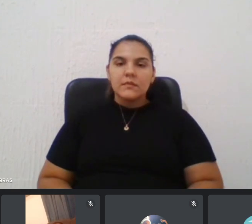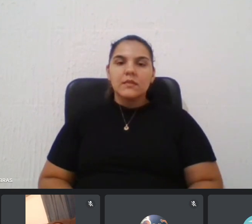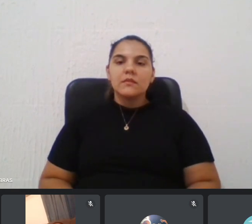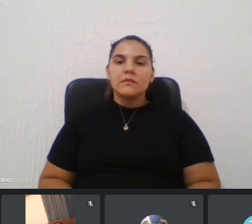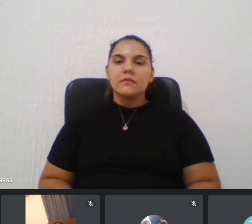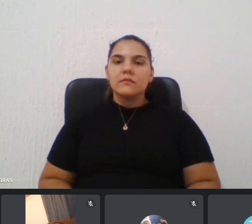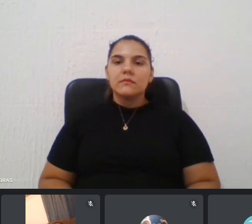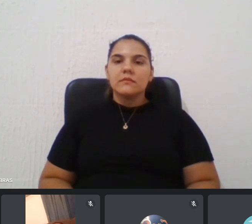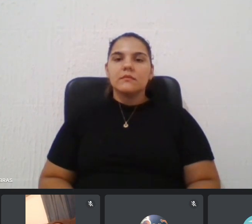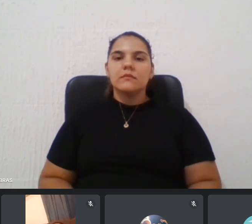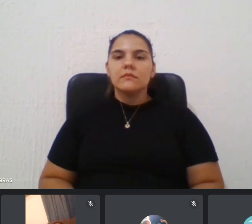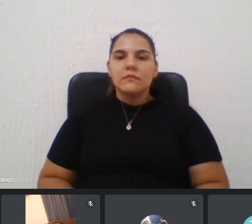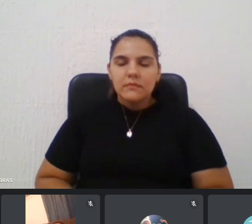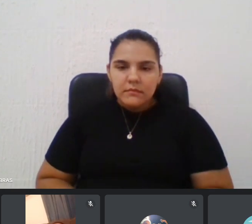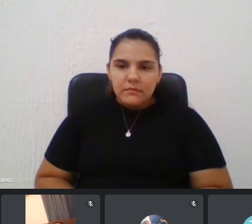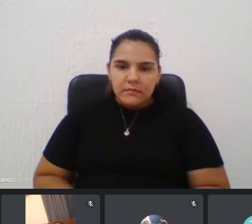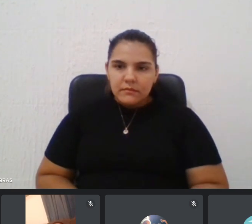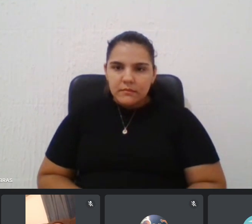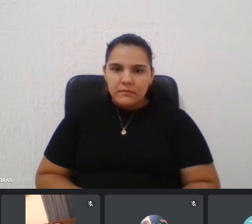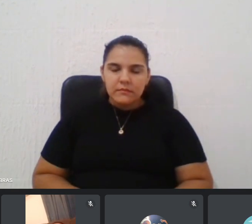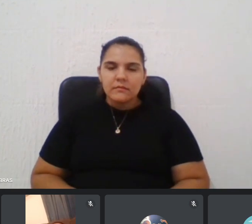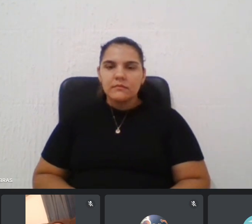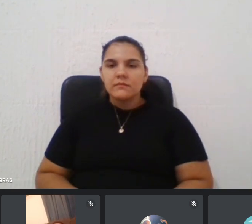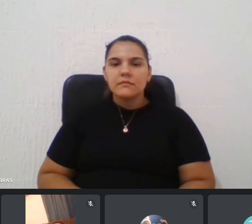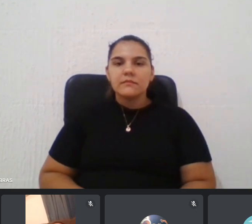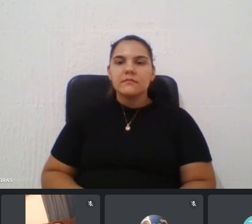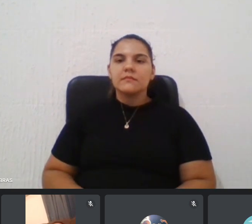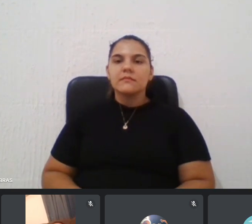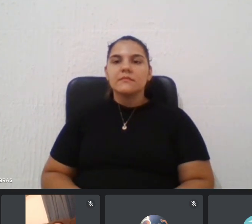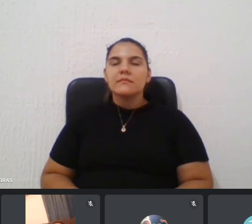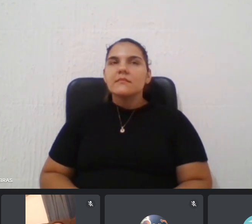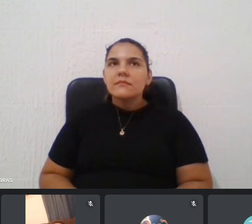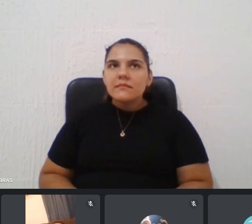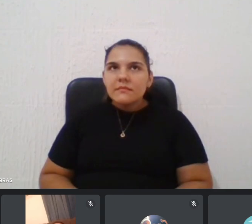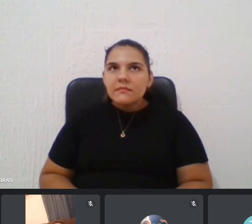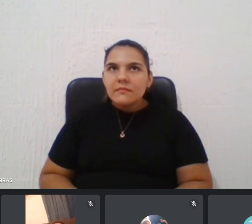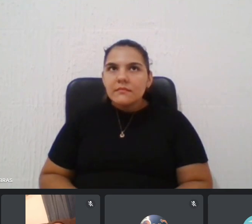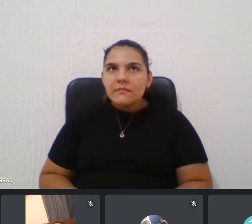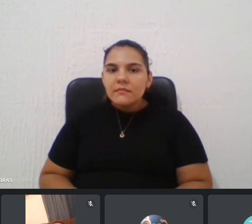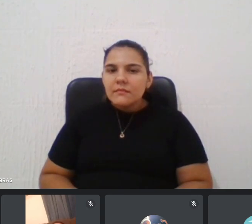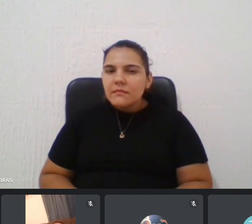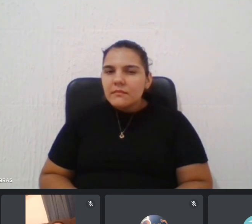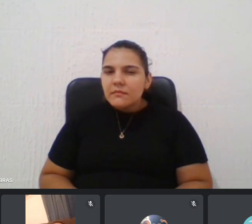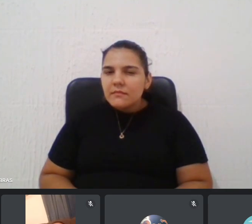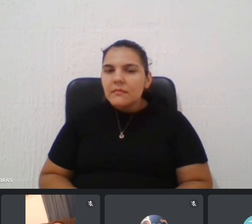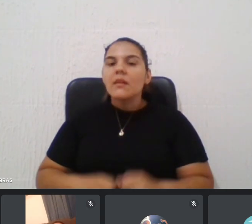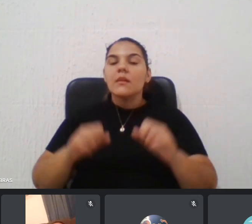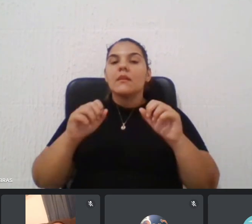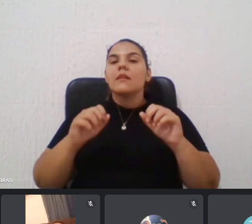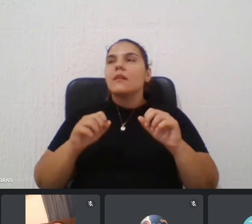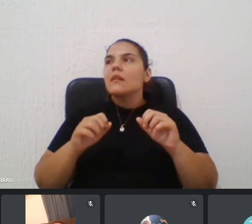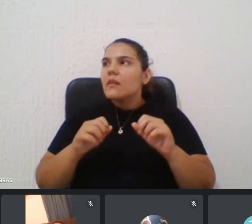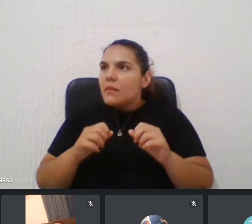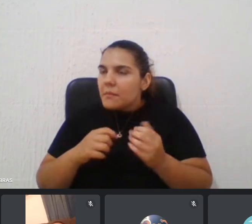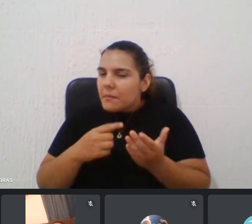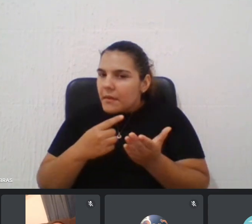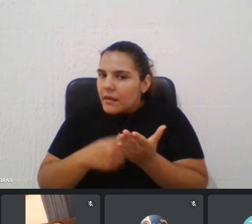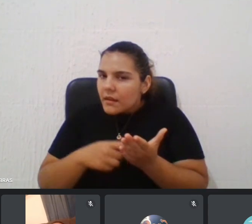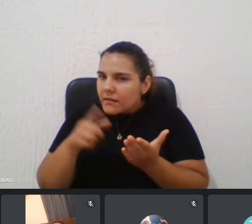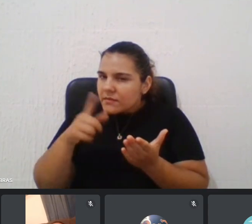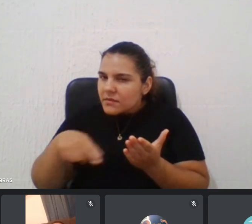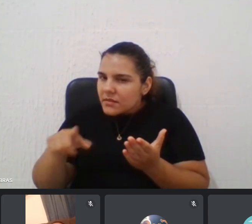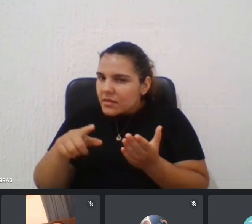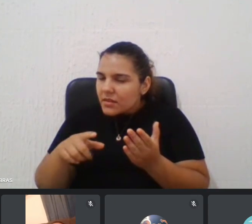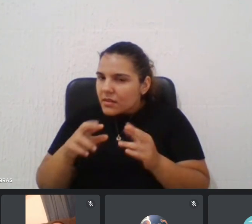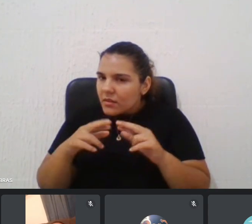Mariland, só, só, é como dá com você para a gente marcar uma reunião presencial contigo, com, com você